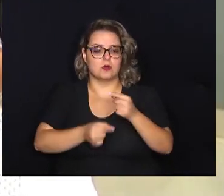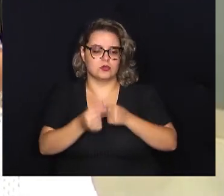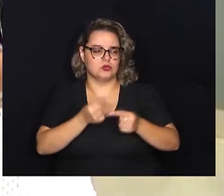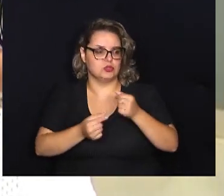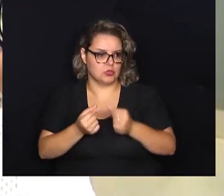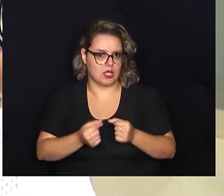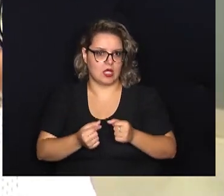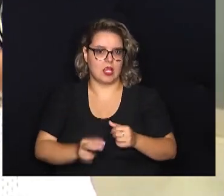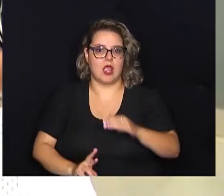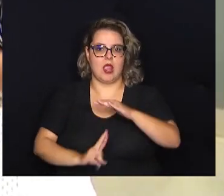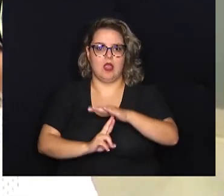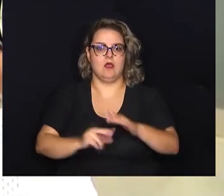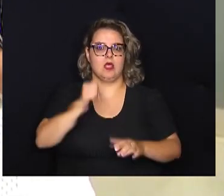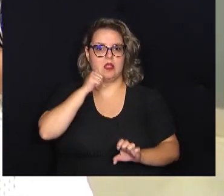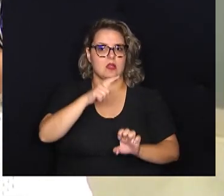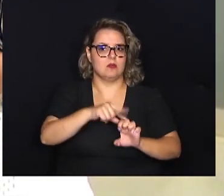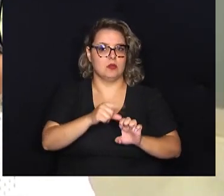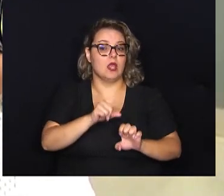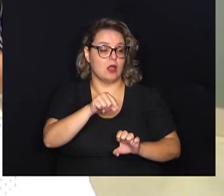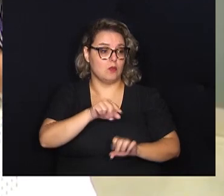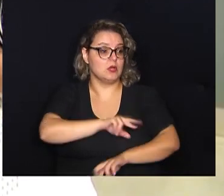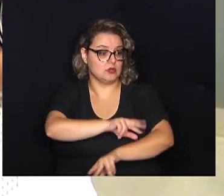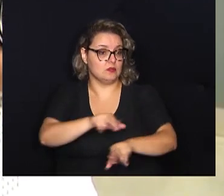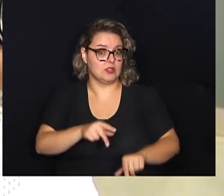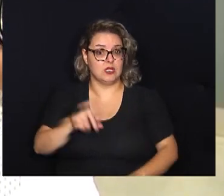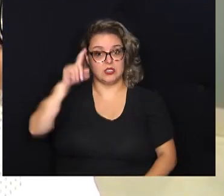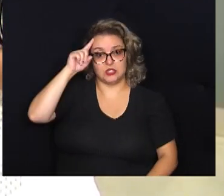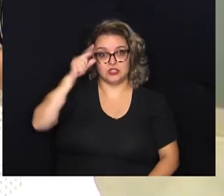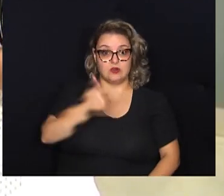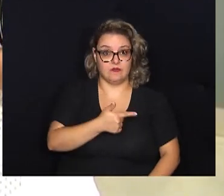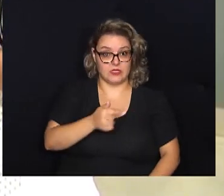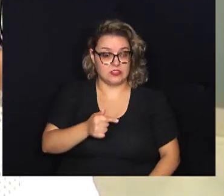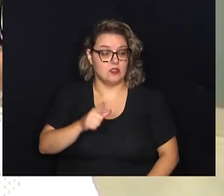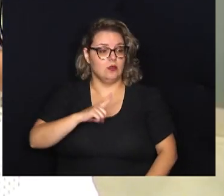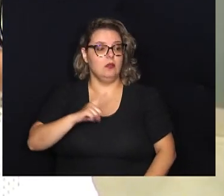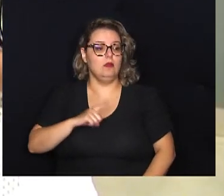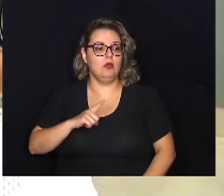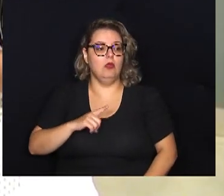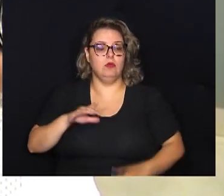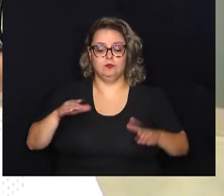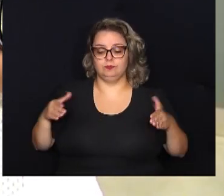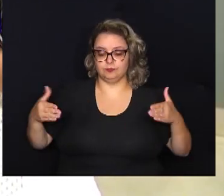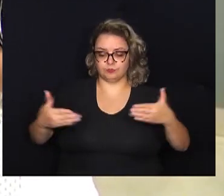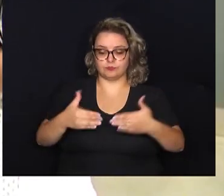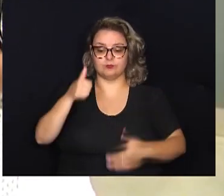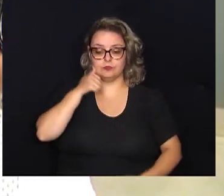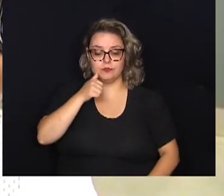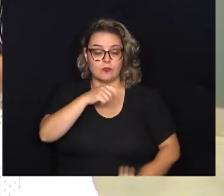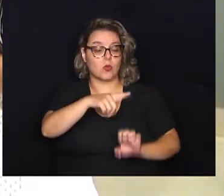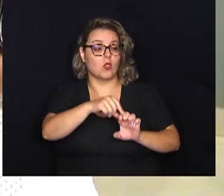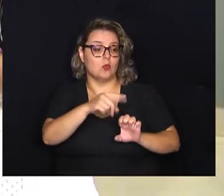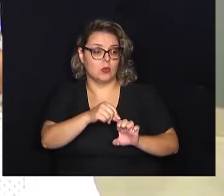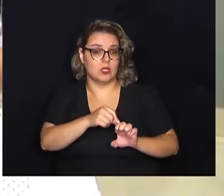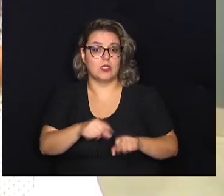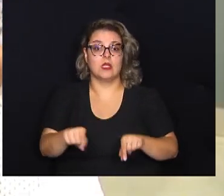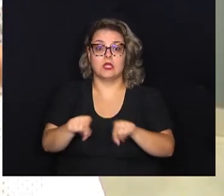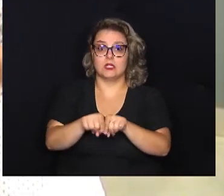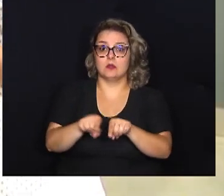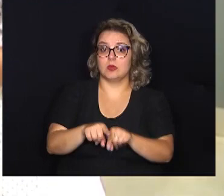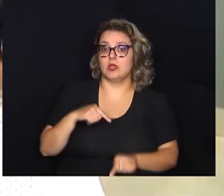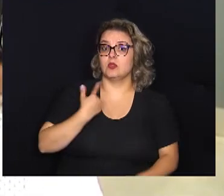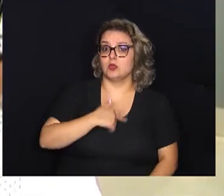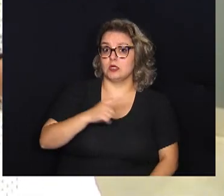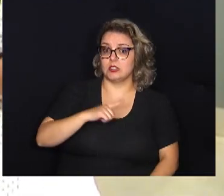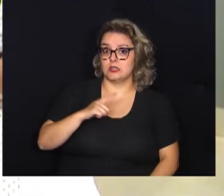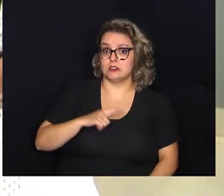Feira da Mulher Empreendedora é uma delas, inclusive dia 27 agora teremos o primeiro Fórum da Mulher Empreendedora e também nós temos aqui com